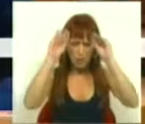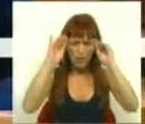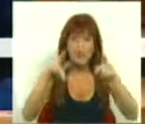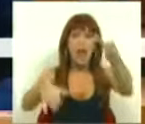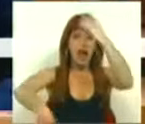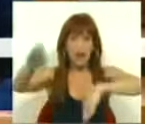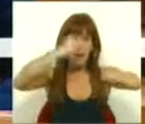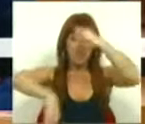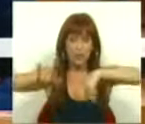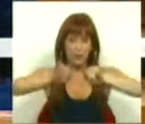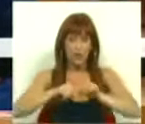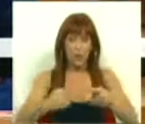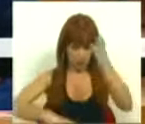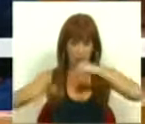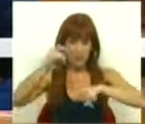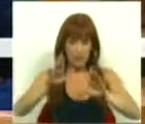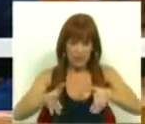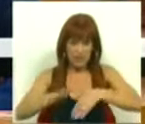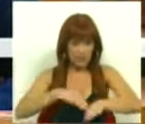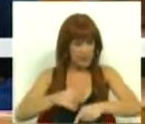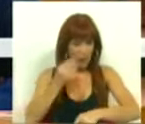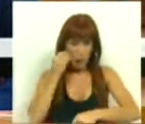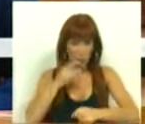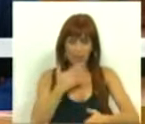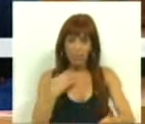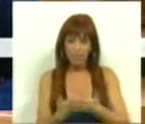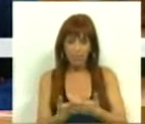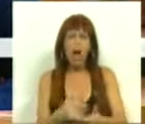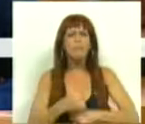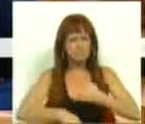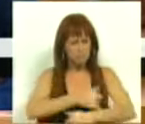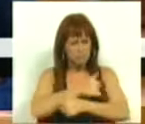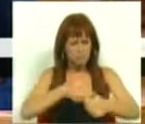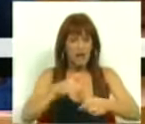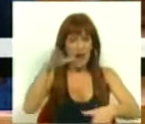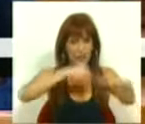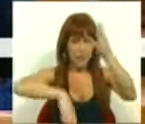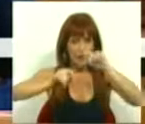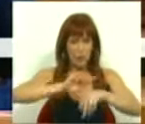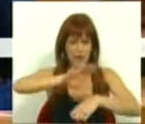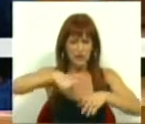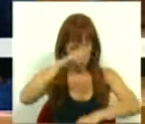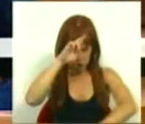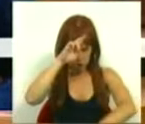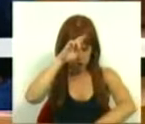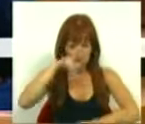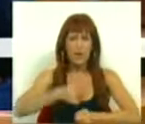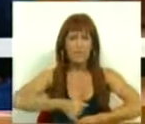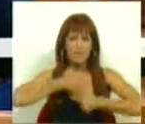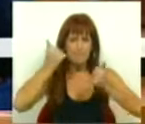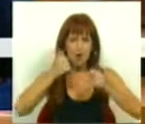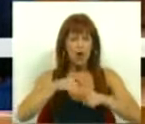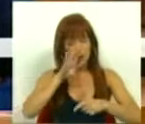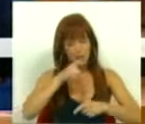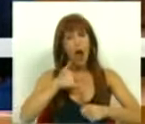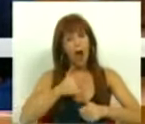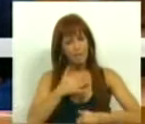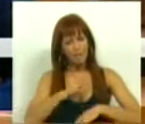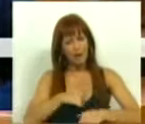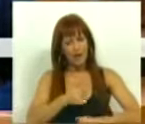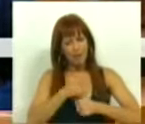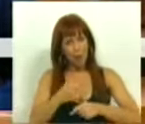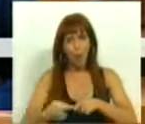na aprendizagem, e aprender deve fazer-se de modo adequado e eficiente. Aprender envolve esforço, melhora se se fizer com